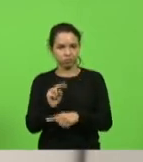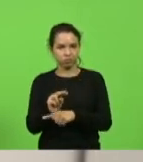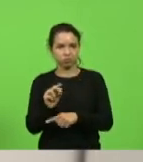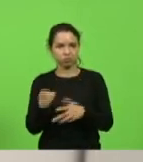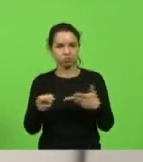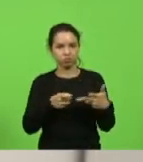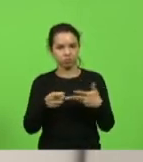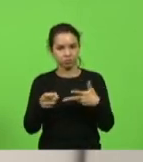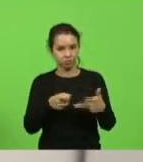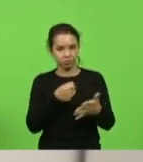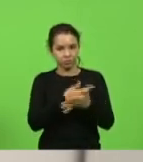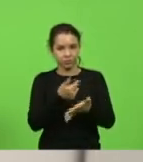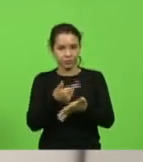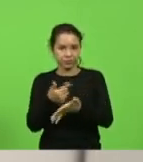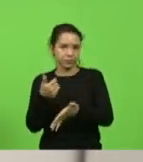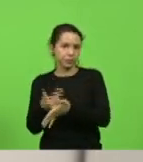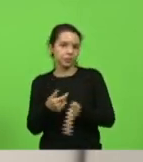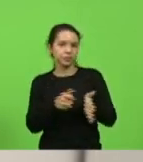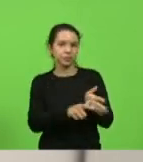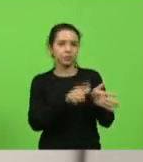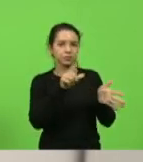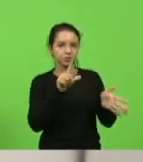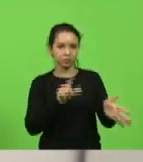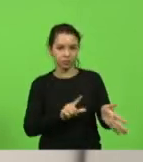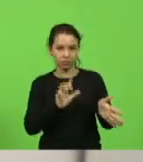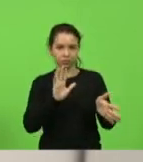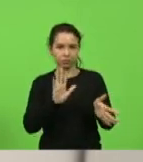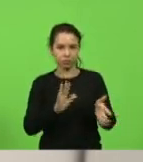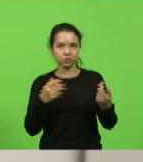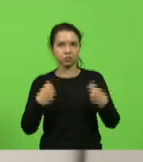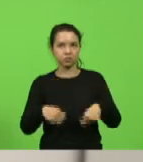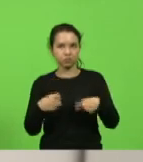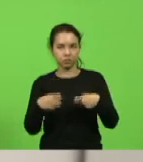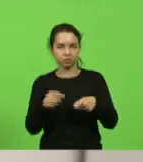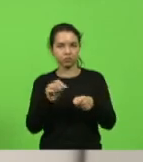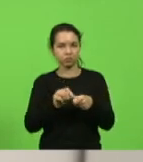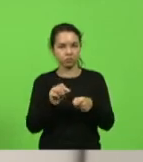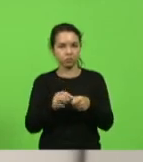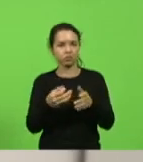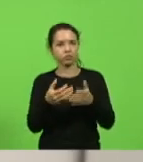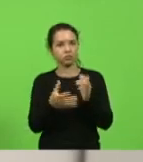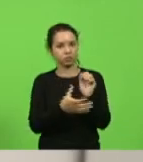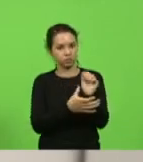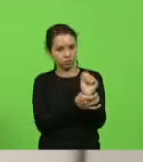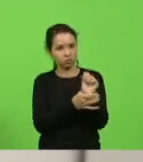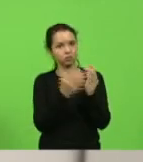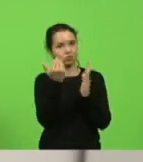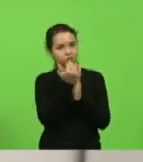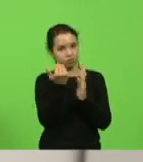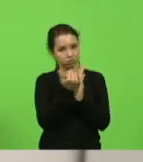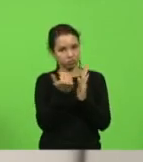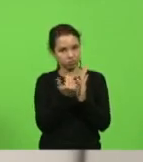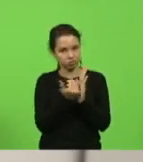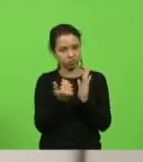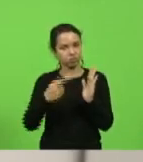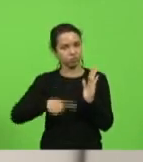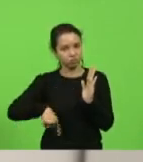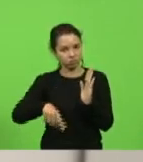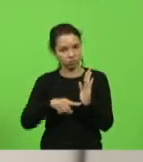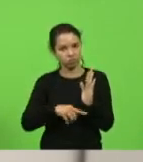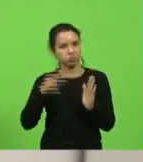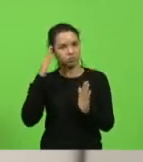desses pagamentos antecipados, mas desde que fosse feito com as seguranças, as garantias que nós entendíamos que